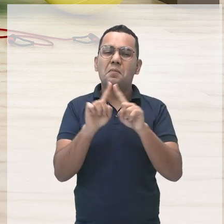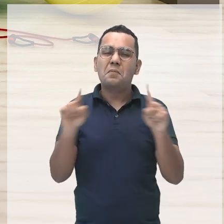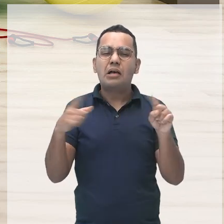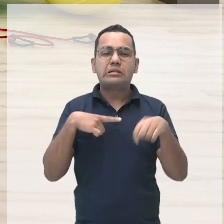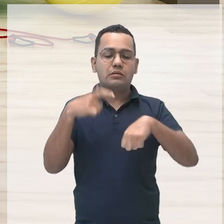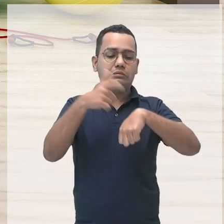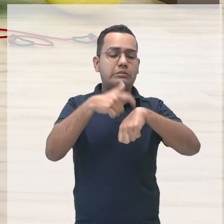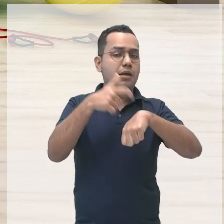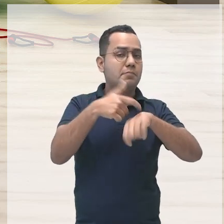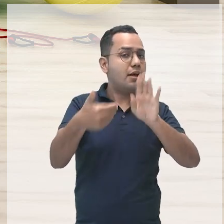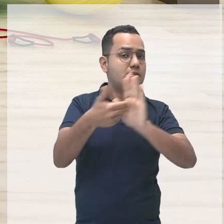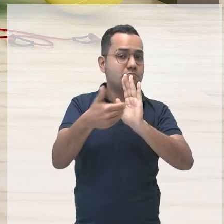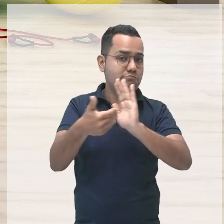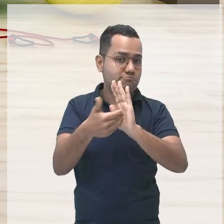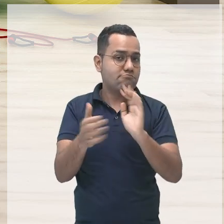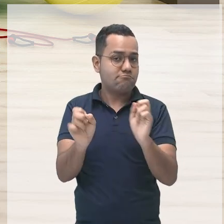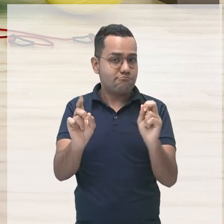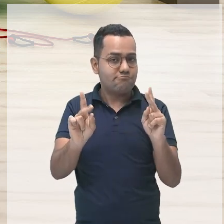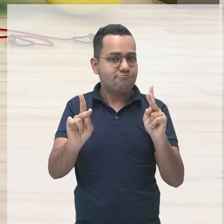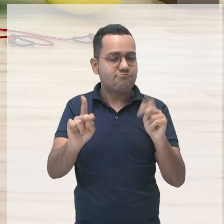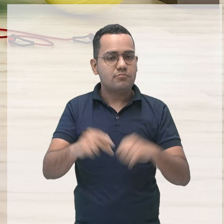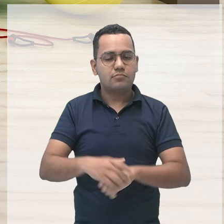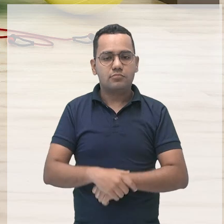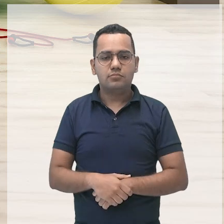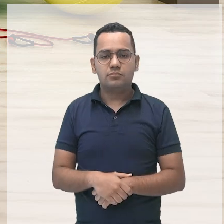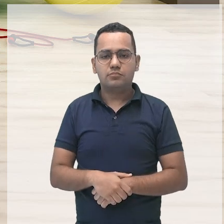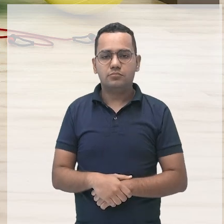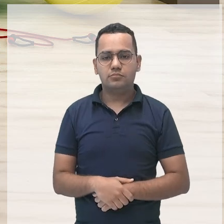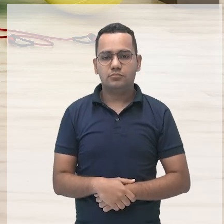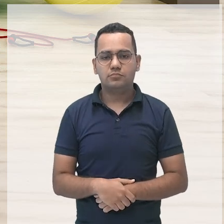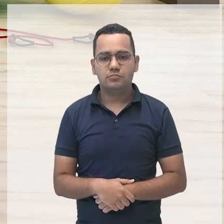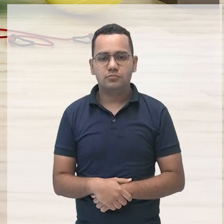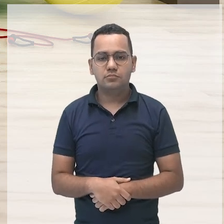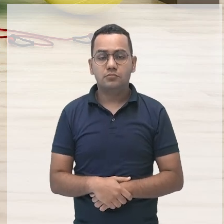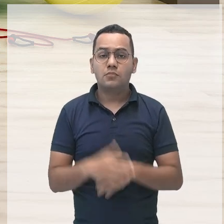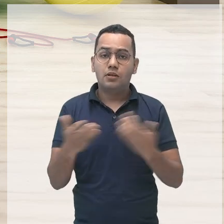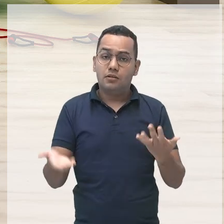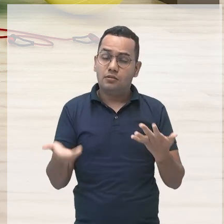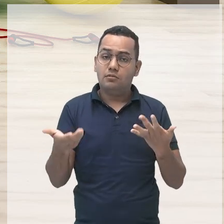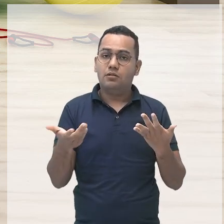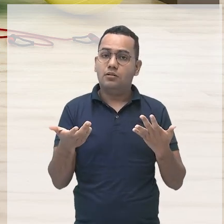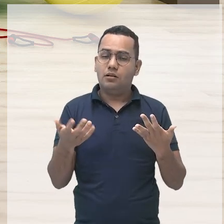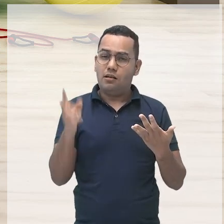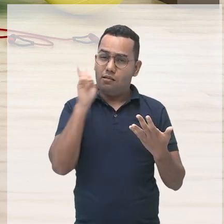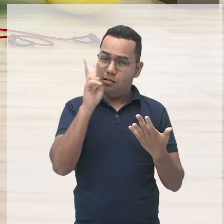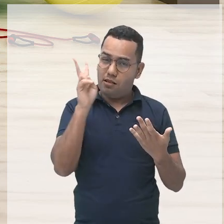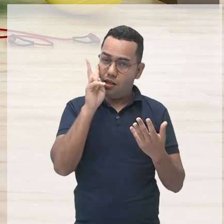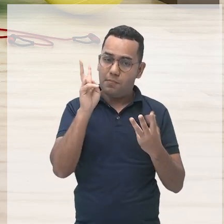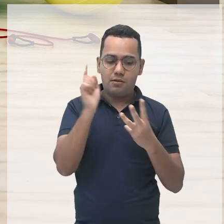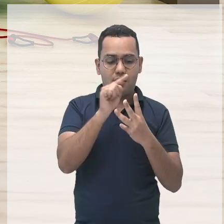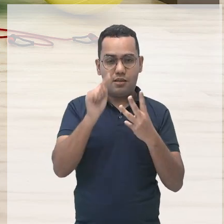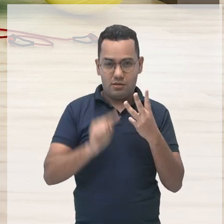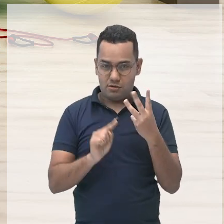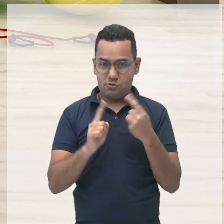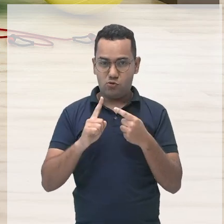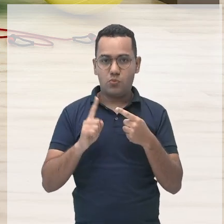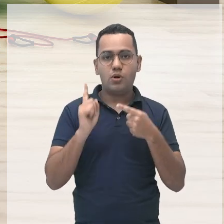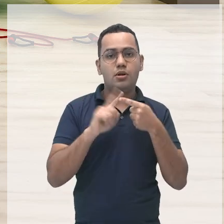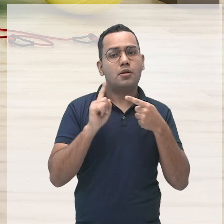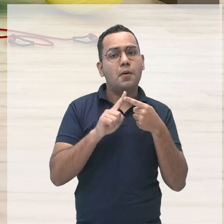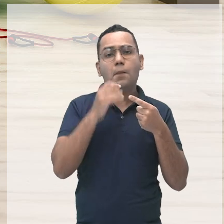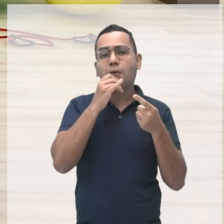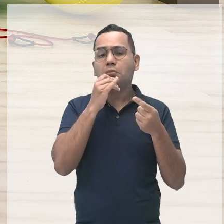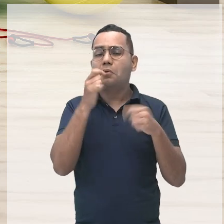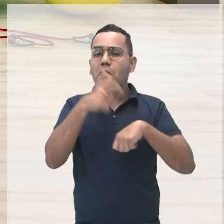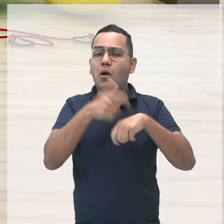do tempo, né, e como eu falei para vocês, geralmente para quem é iniciante, a gente faz de 3 séries, né,